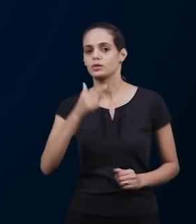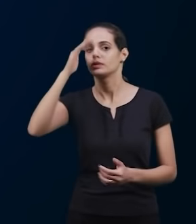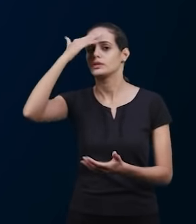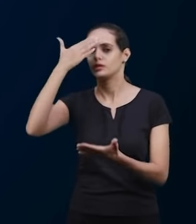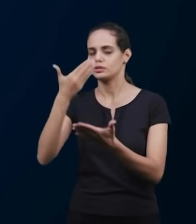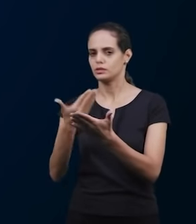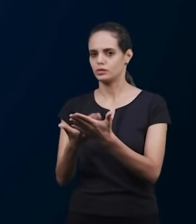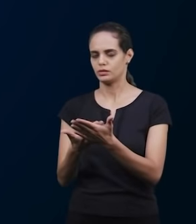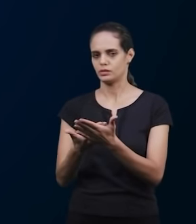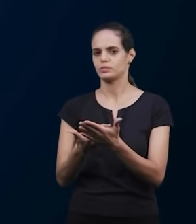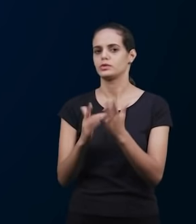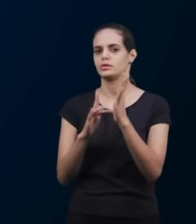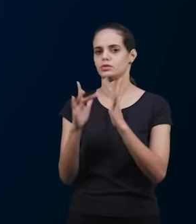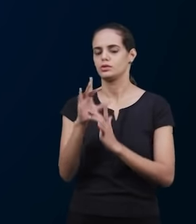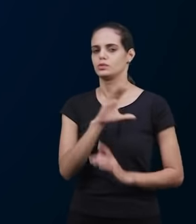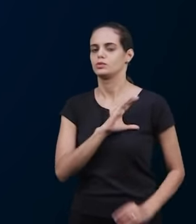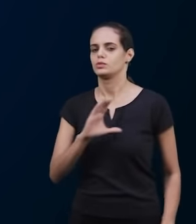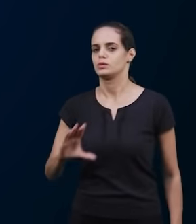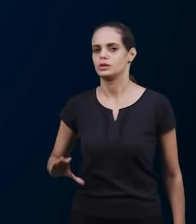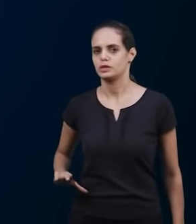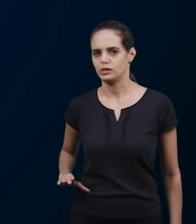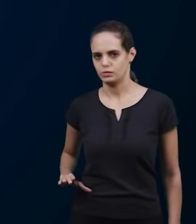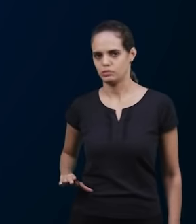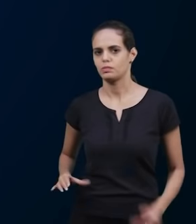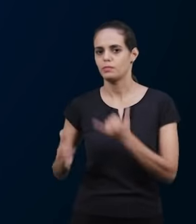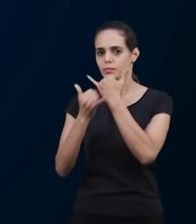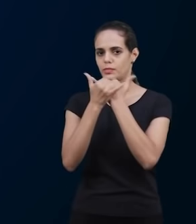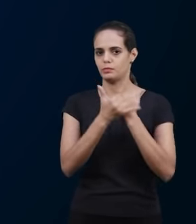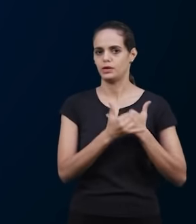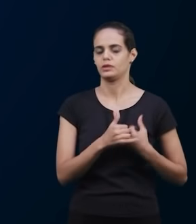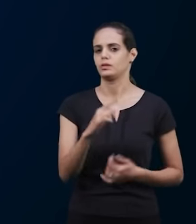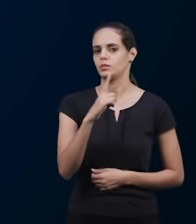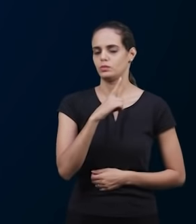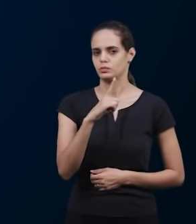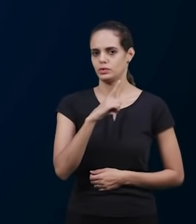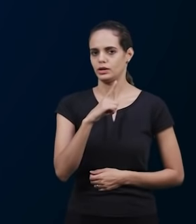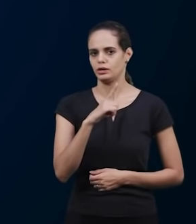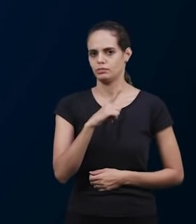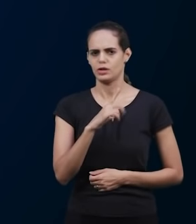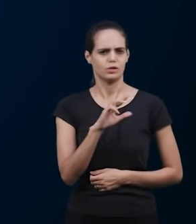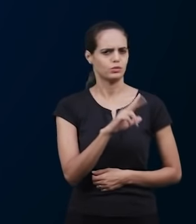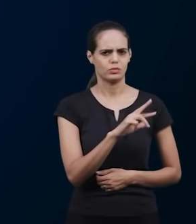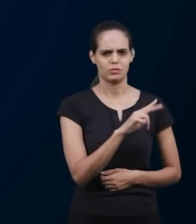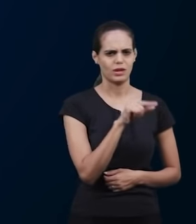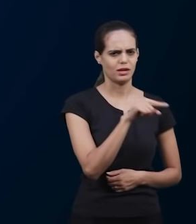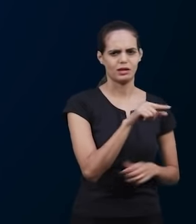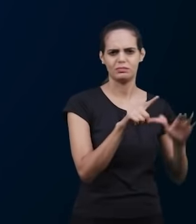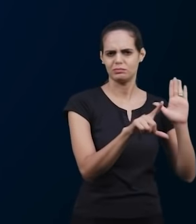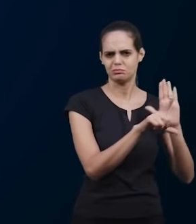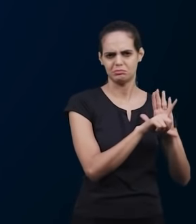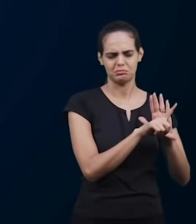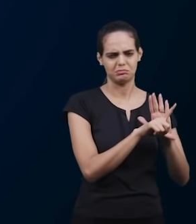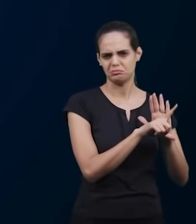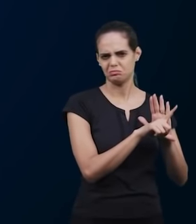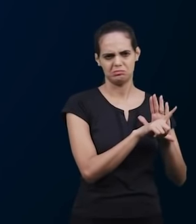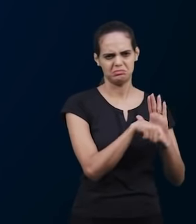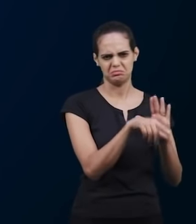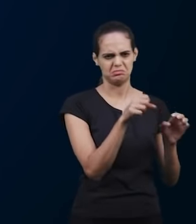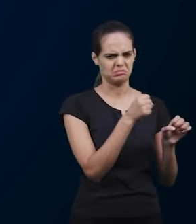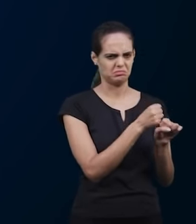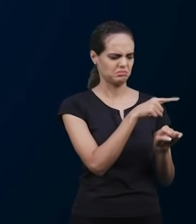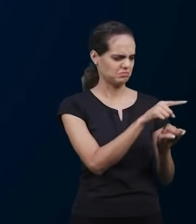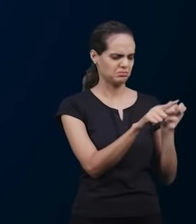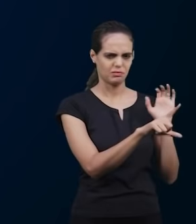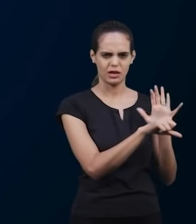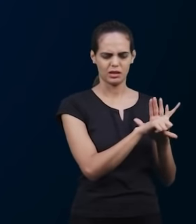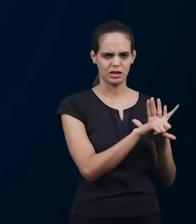Cristo para sermos justificados pela fé de Cristo e não pelas obras da lei, porquanto pelas